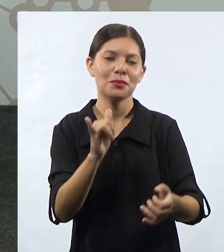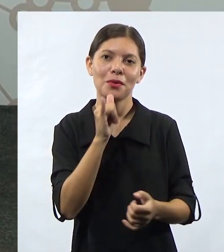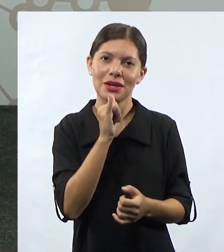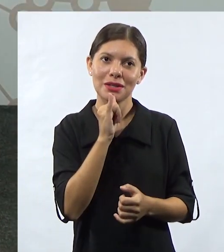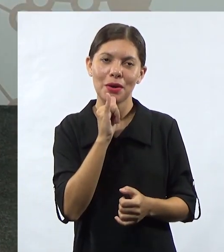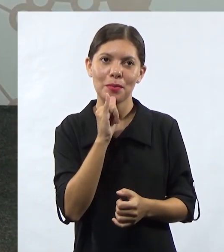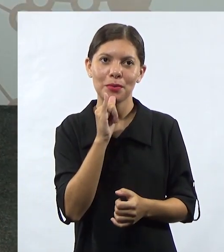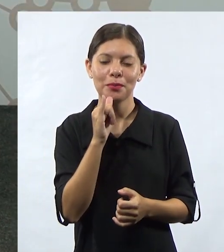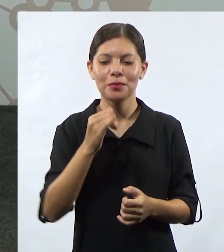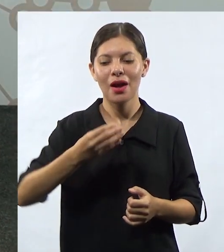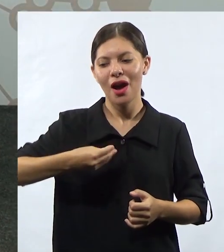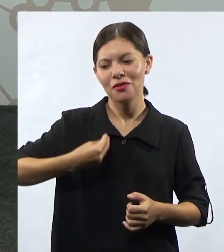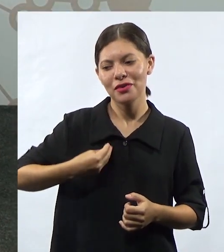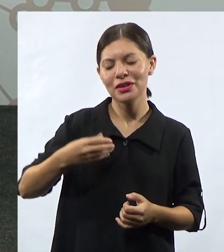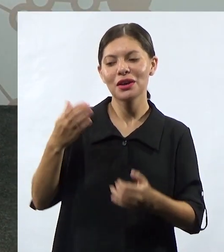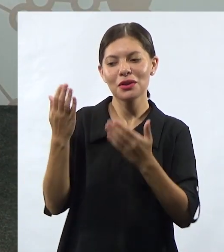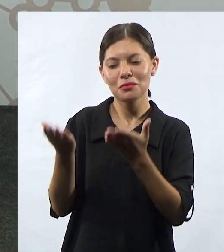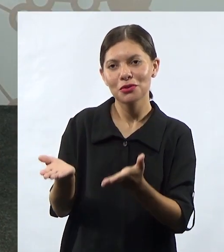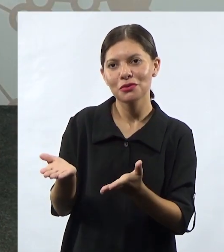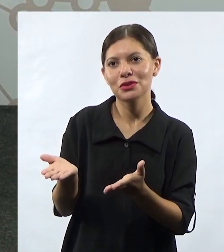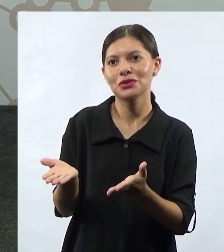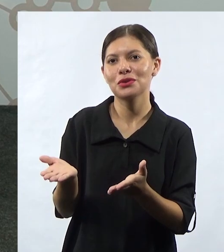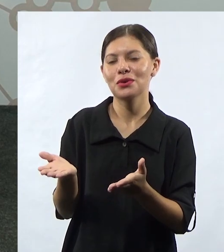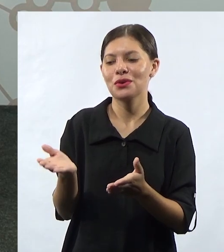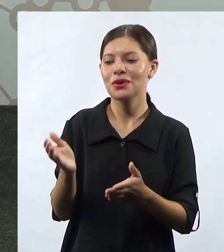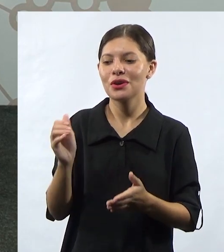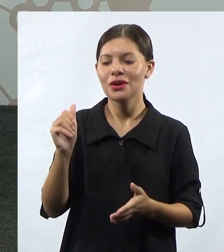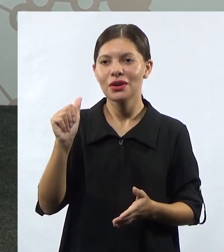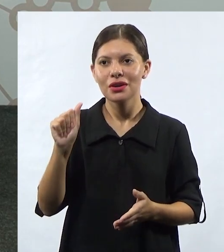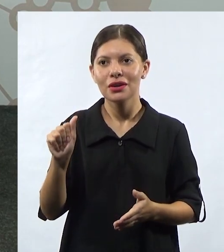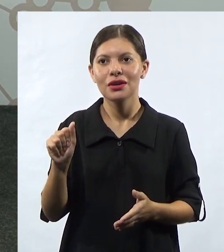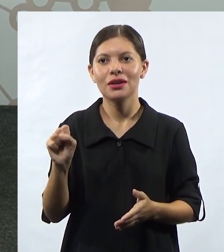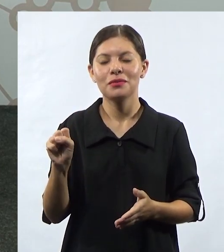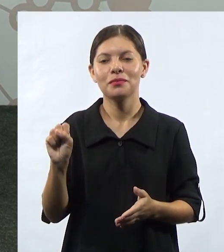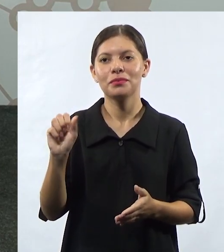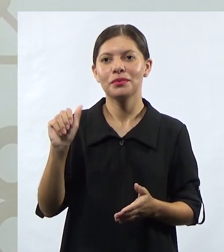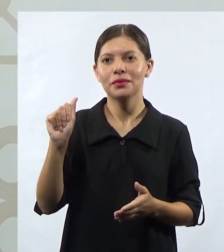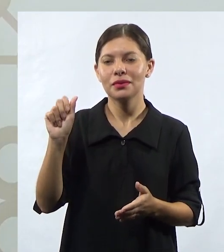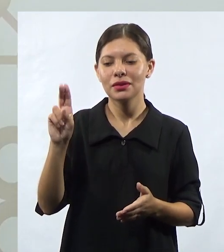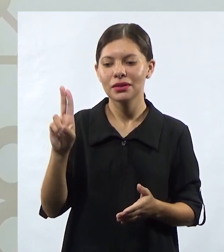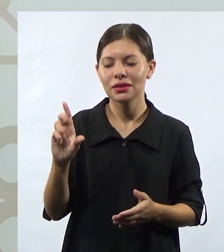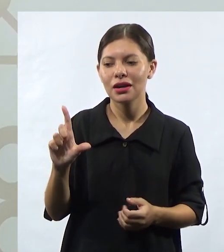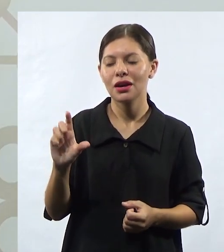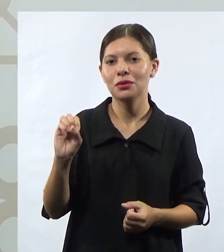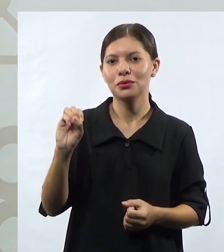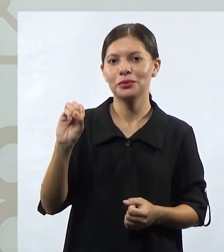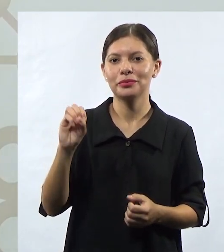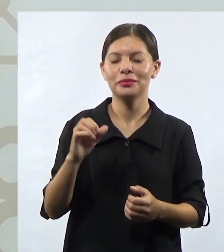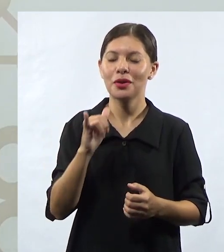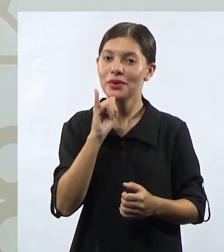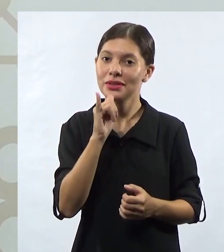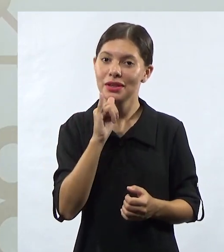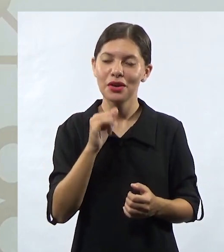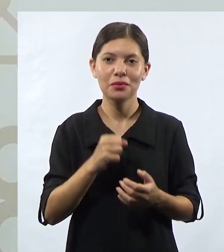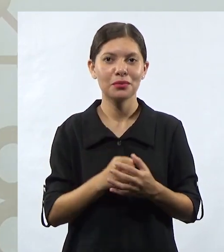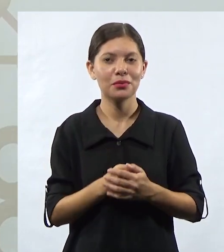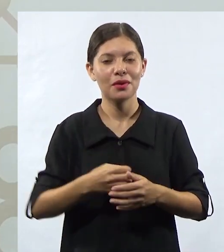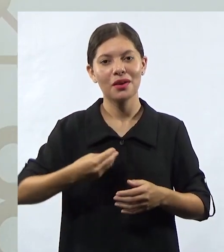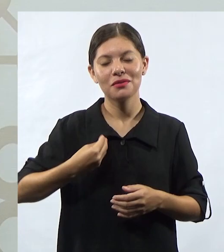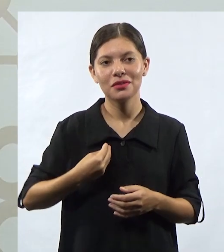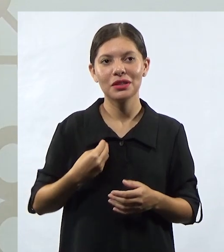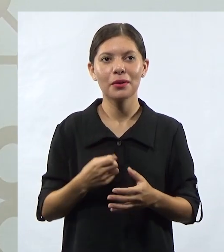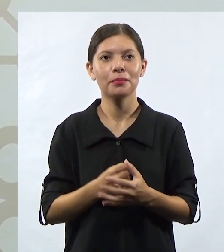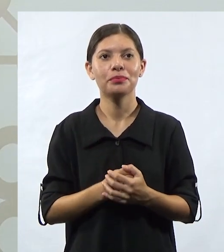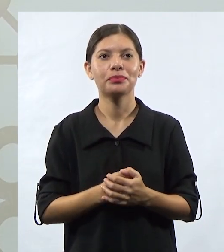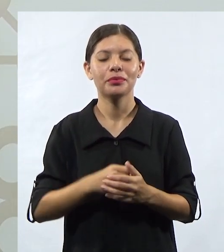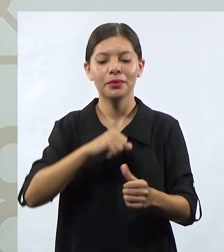Saulo, a história do Instituto Federal. Eita, né? Professora. Então, a construção dos estúdios do Campus